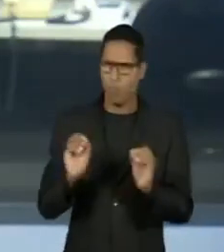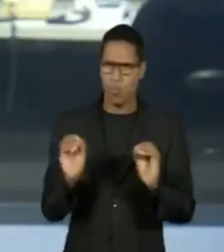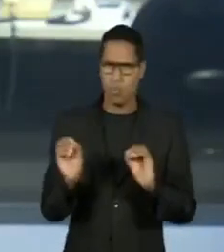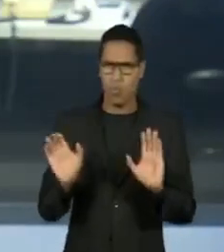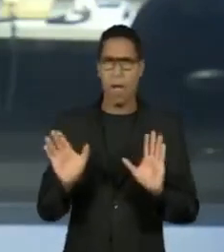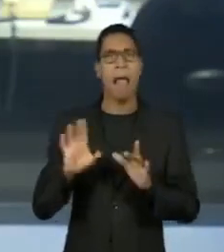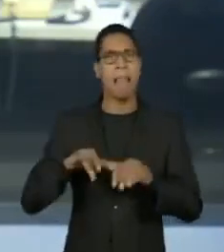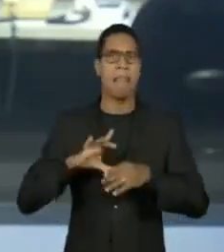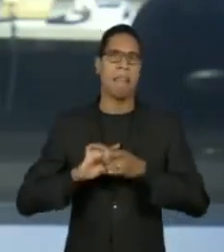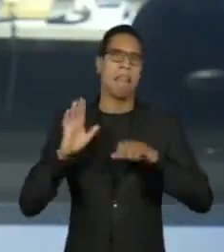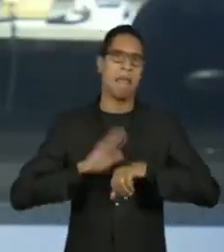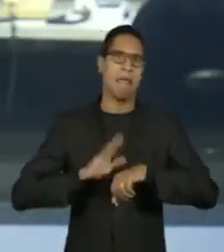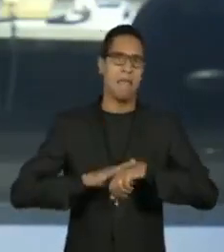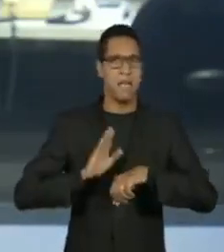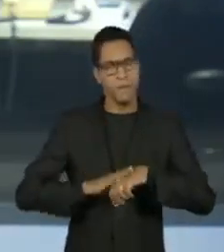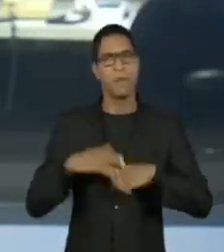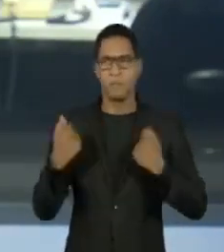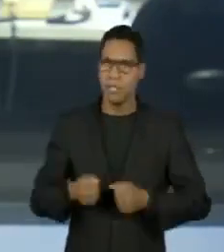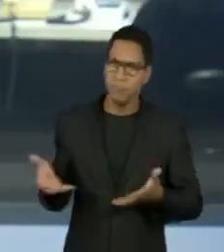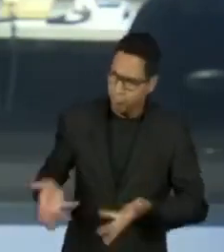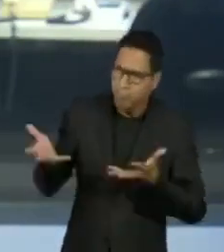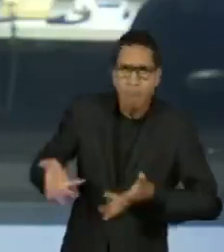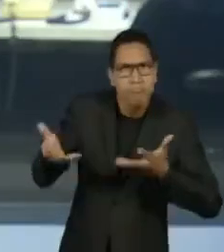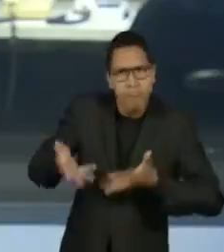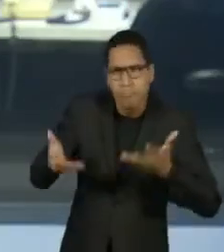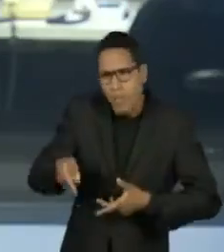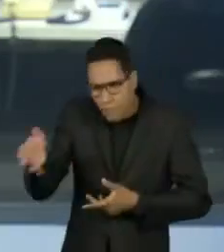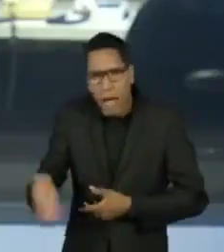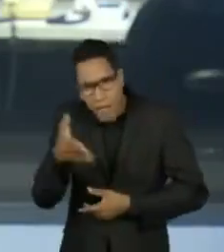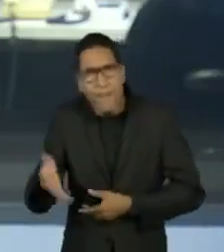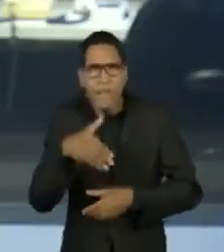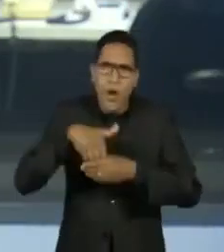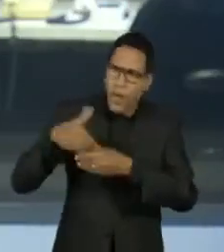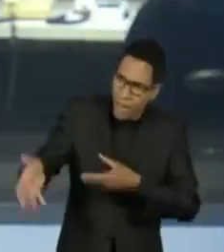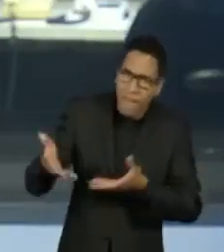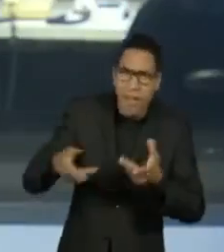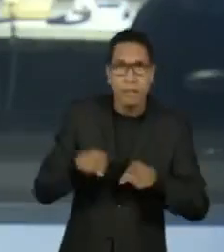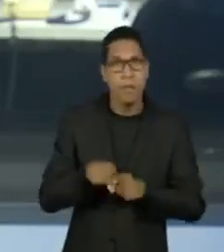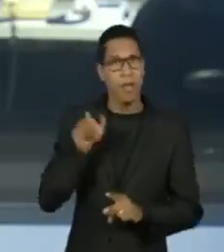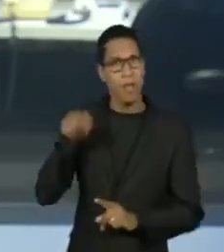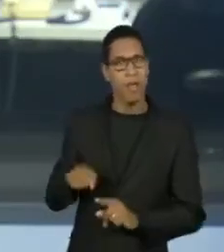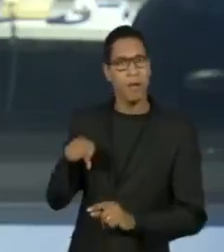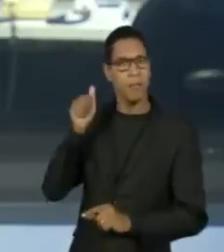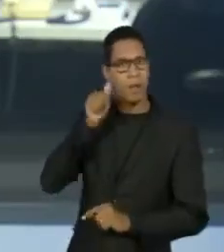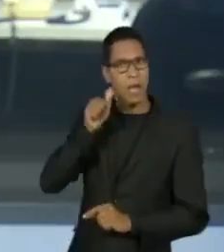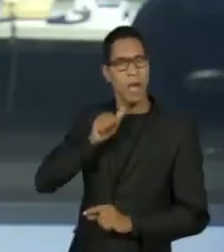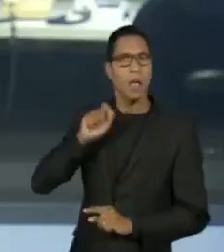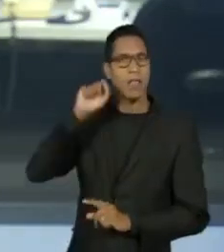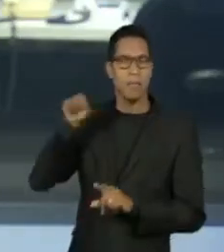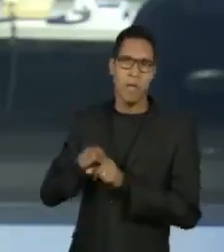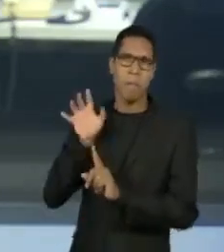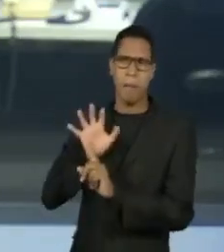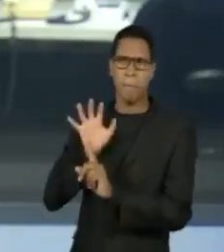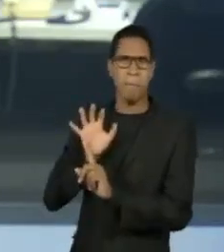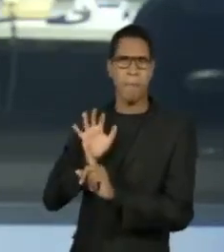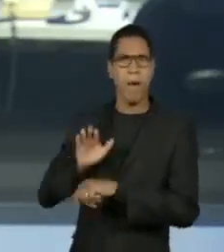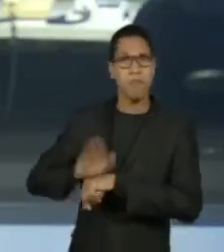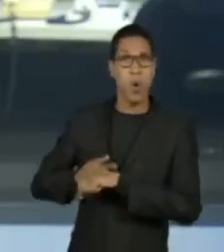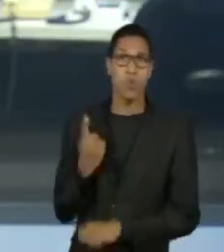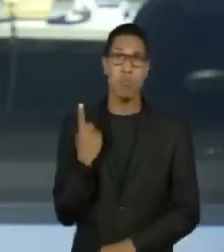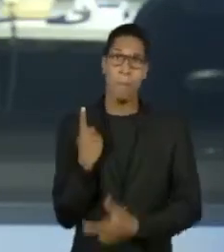de atitude para que as pessoas vão às urnas. Ela conseguiu fazer isso e, portanto, teve uma influência muito importante individual através